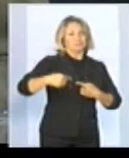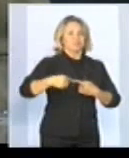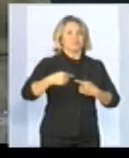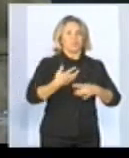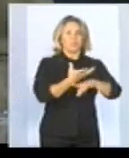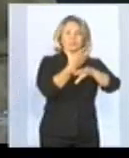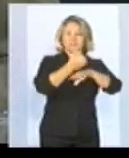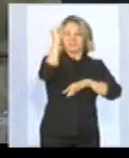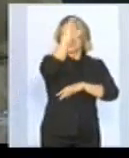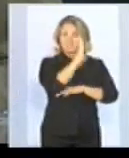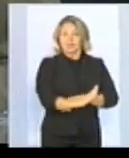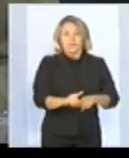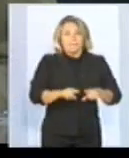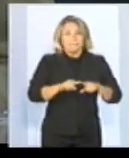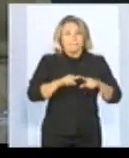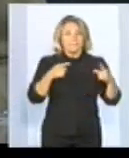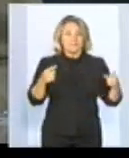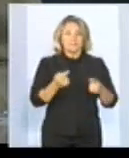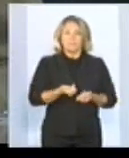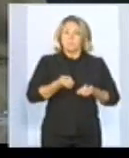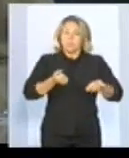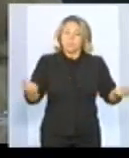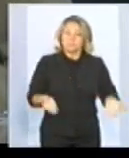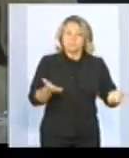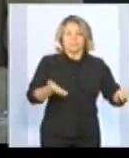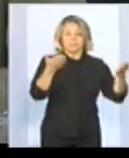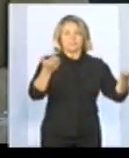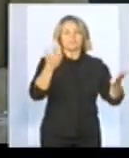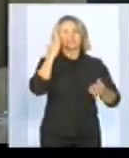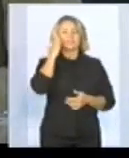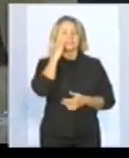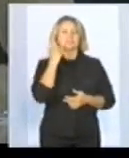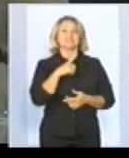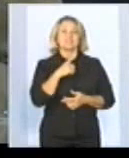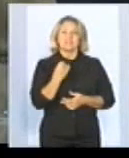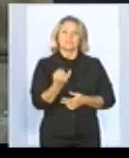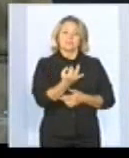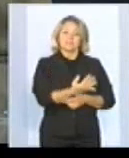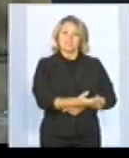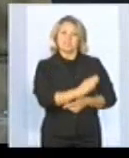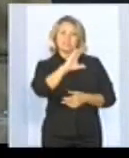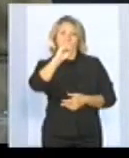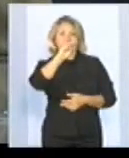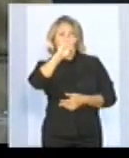nacional. Só que existe pouco incentivo, dada a inexistência de cotas, para que